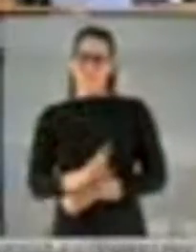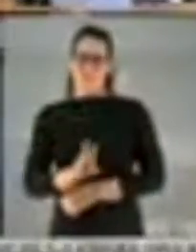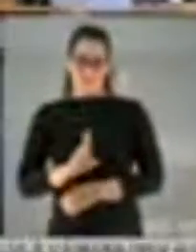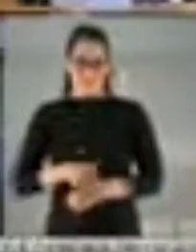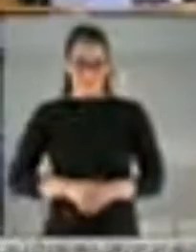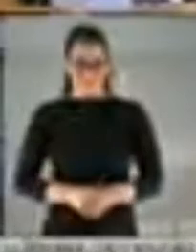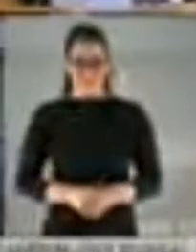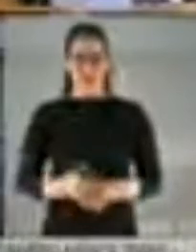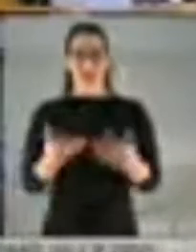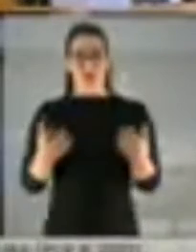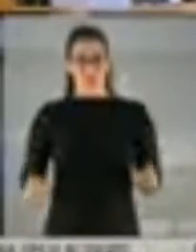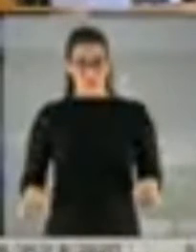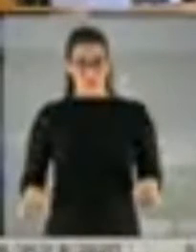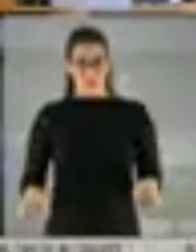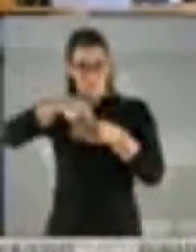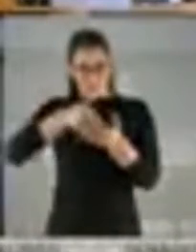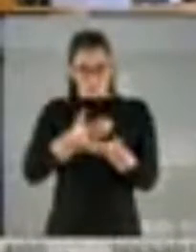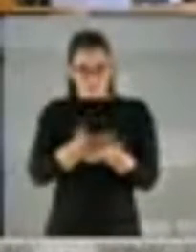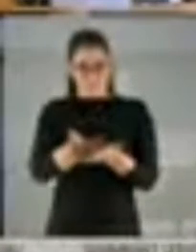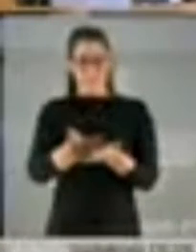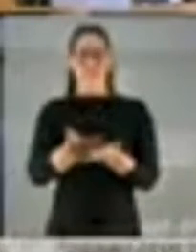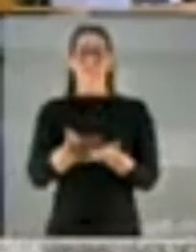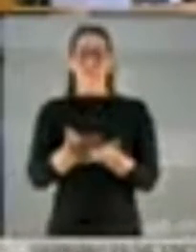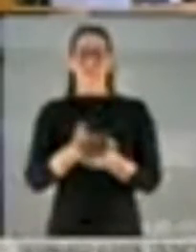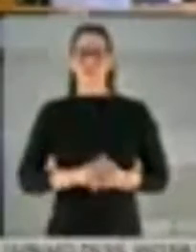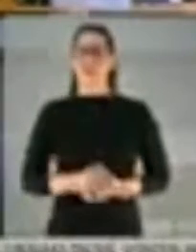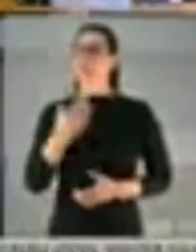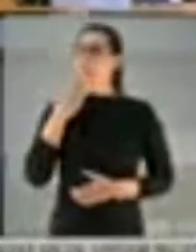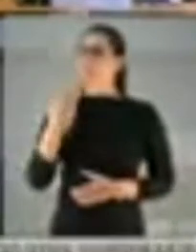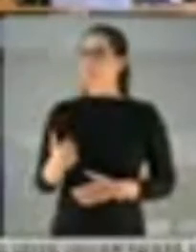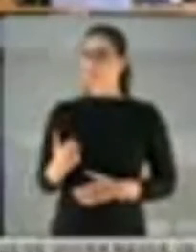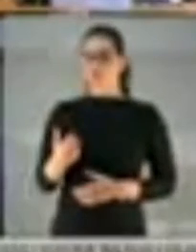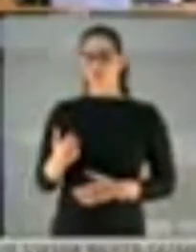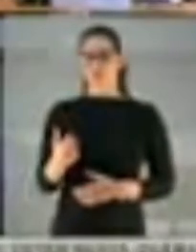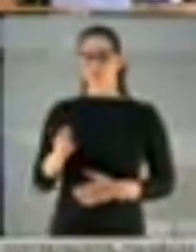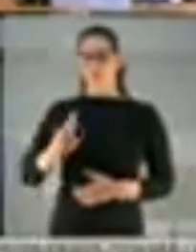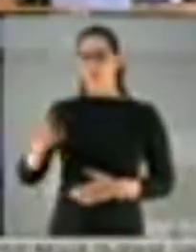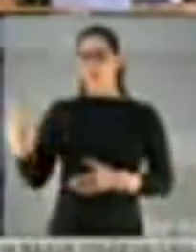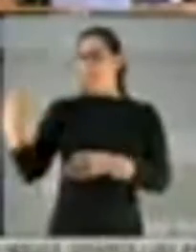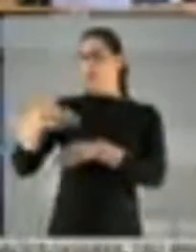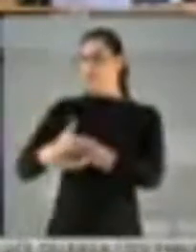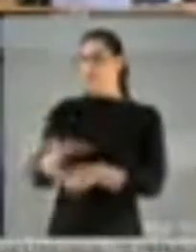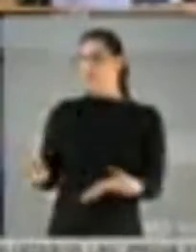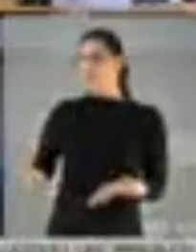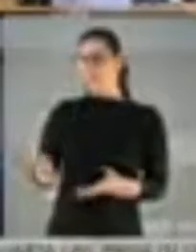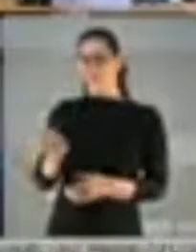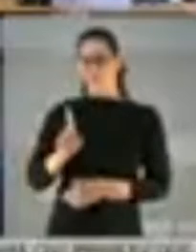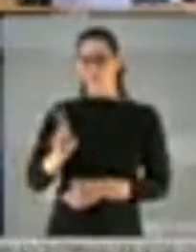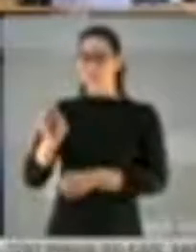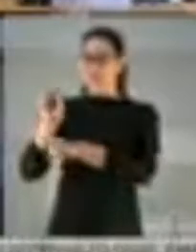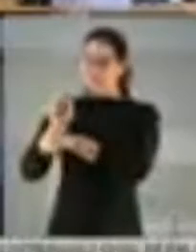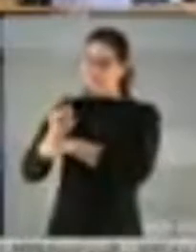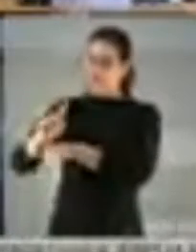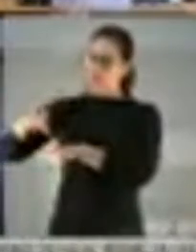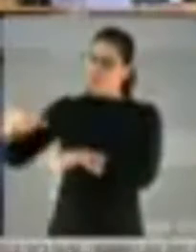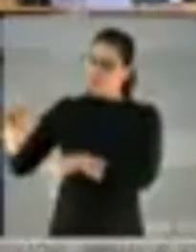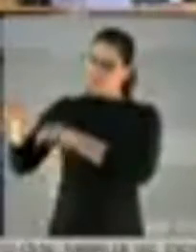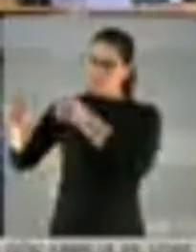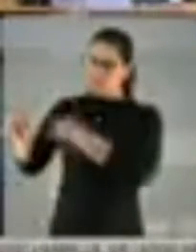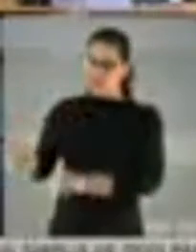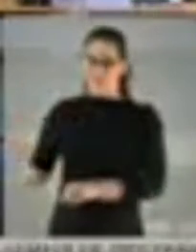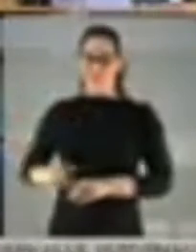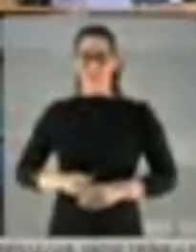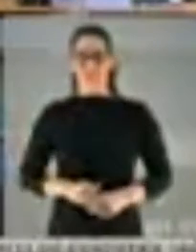votação. O requerimento que Vossa Excelência deu não dá para entrar essa pauta, ele fica aí, depois a gente analisa. Primeiro